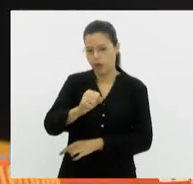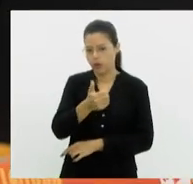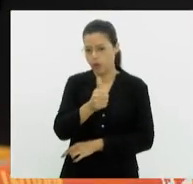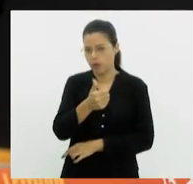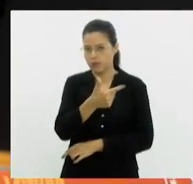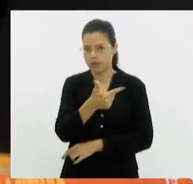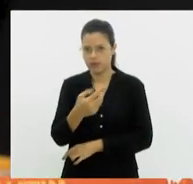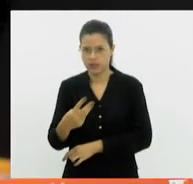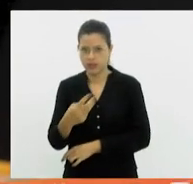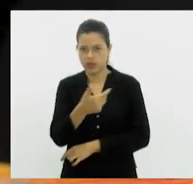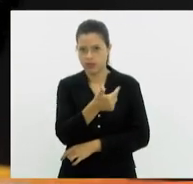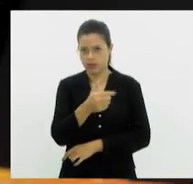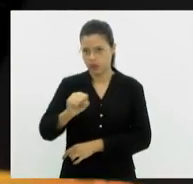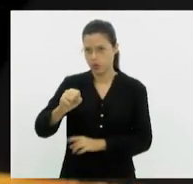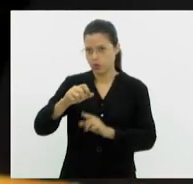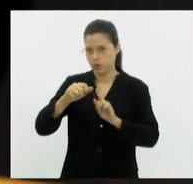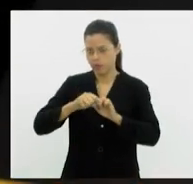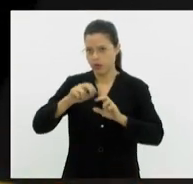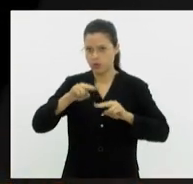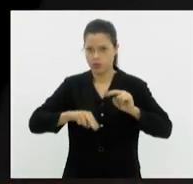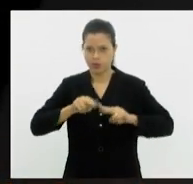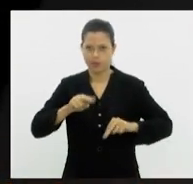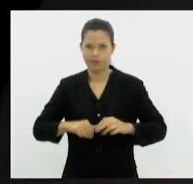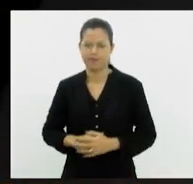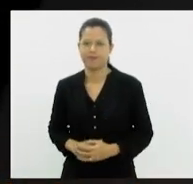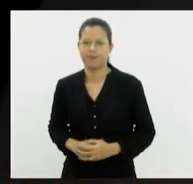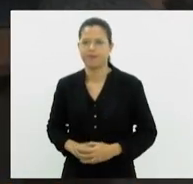11, 23 e 28 de junho.